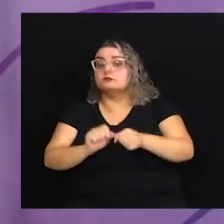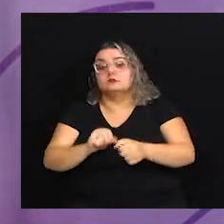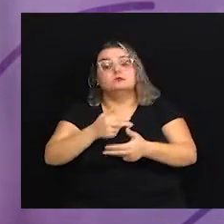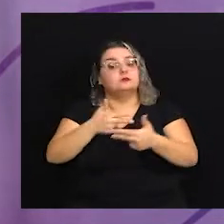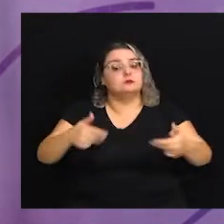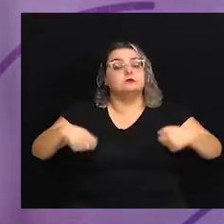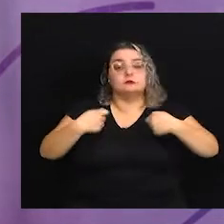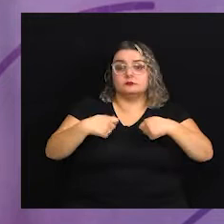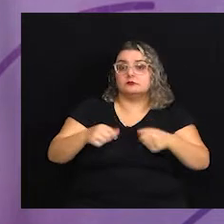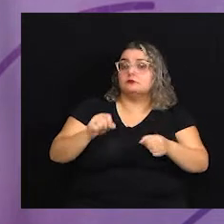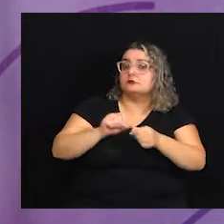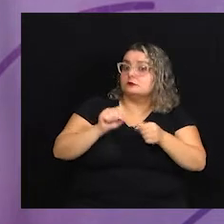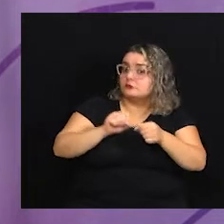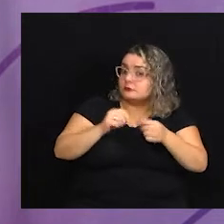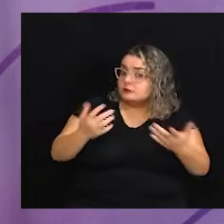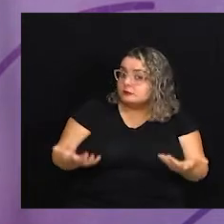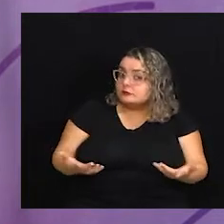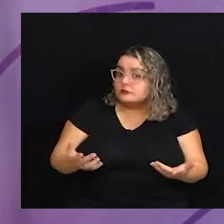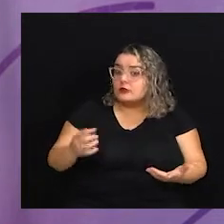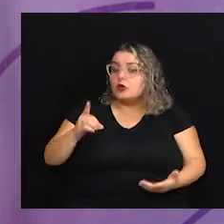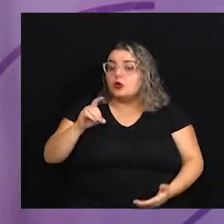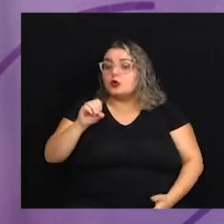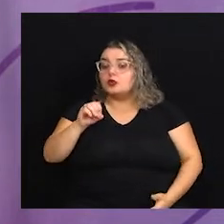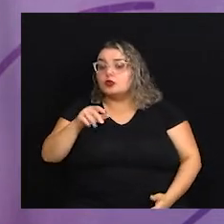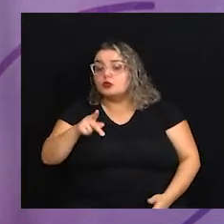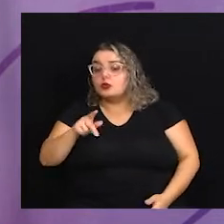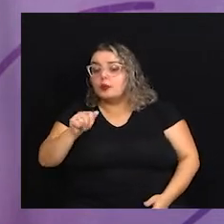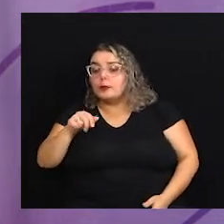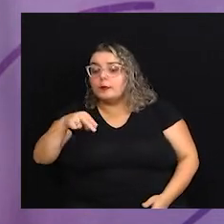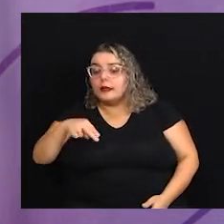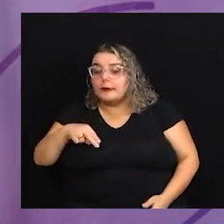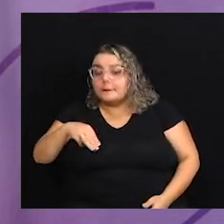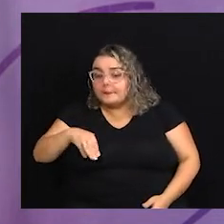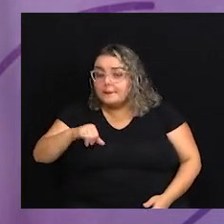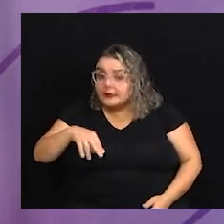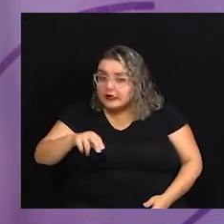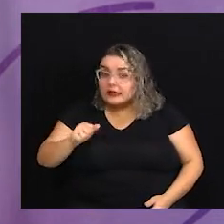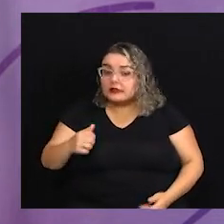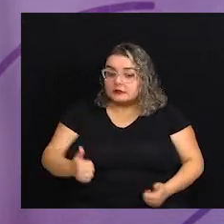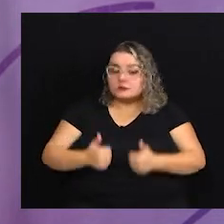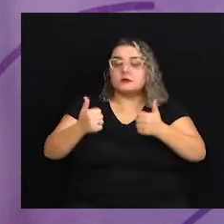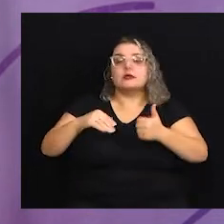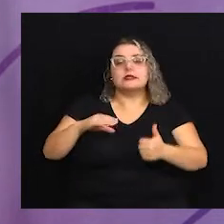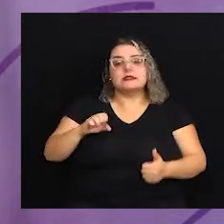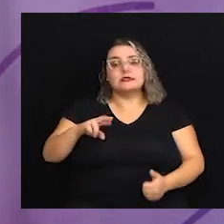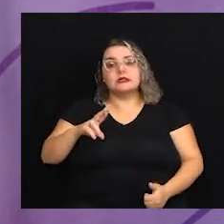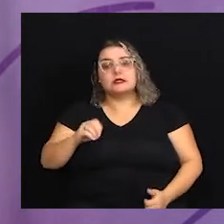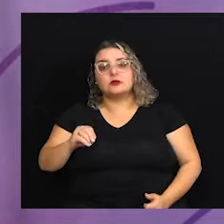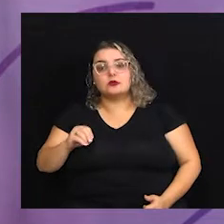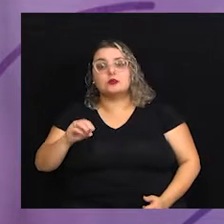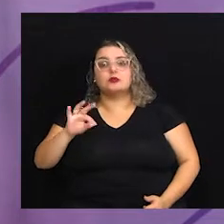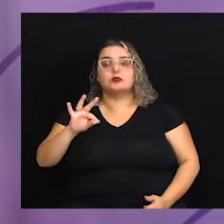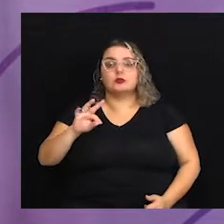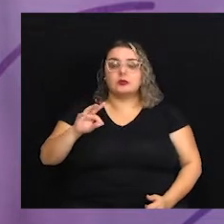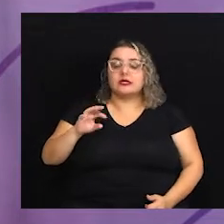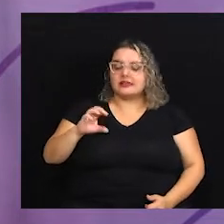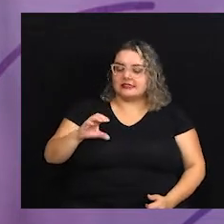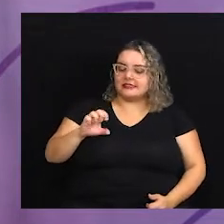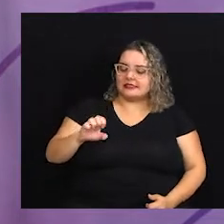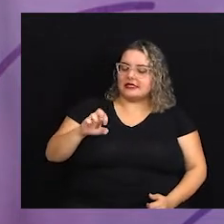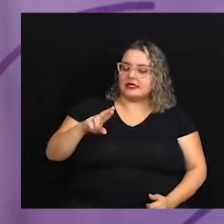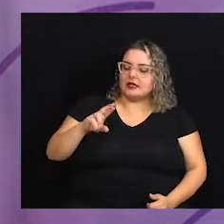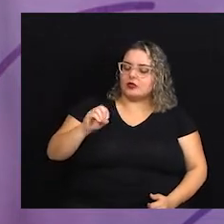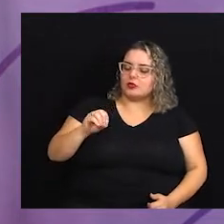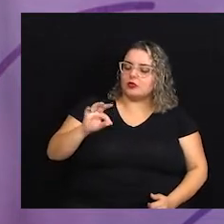temos que fazer. Ou seja, dopamina, que é o hormônio da motivação, serotonina, que é o hormônio do bem-estar. Então, para tudo